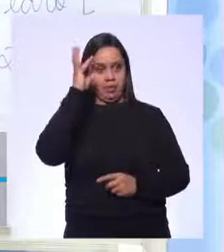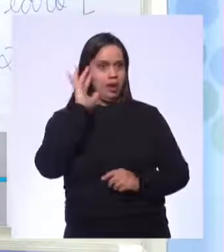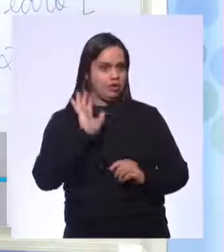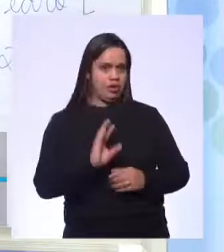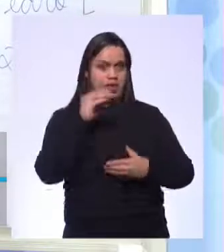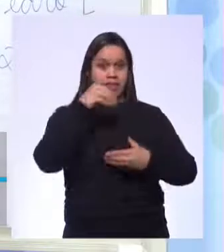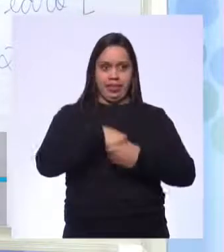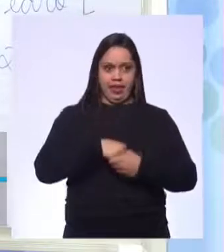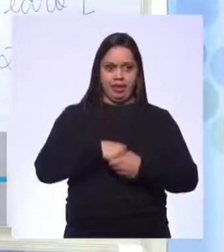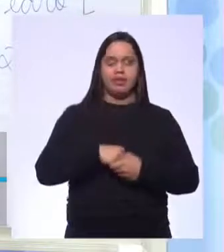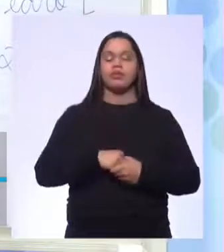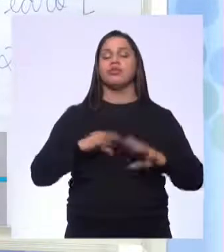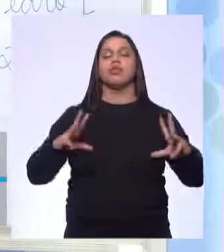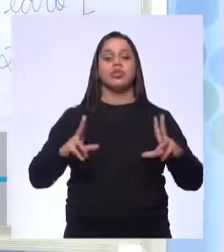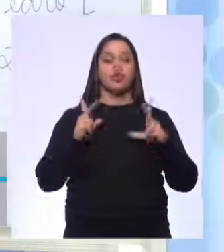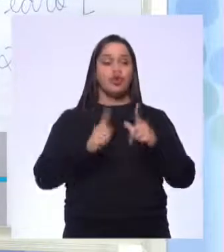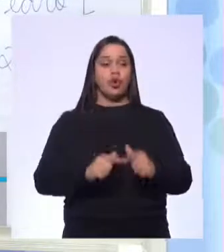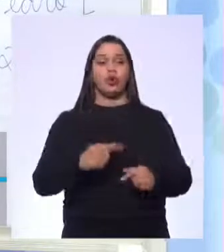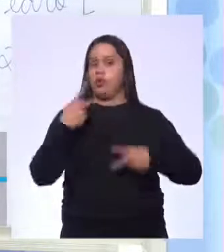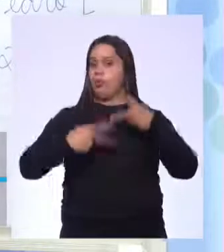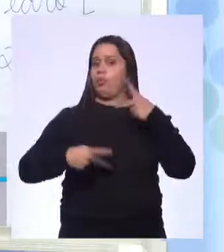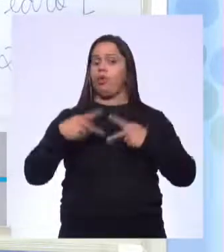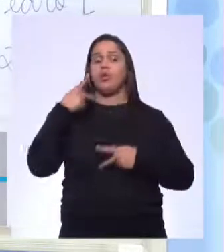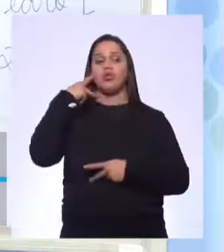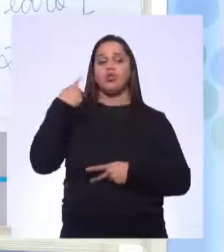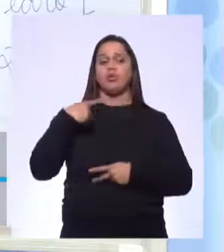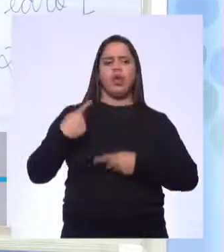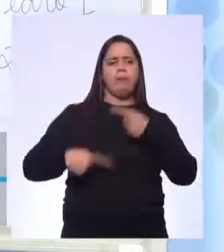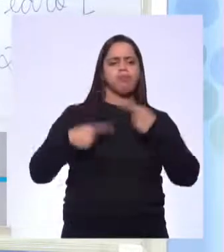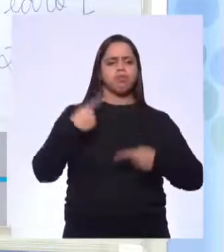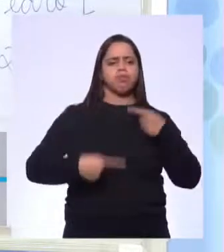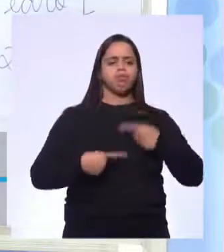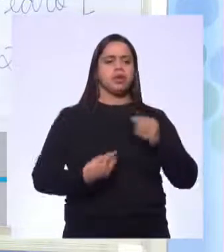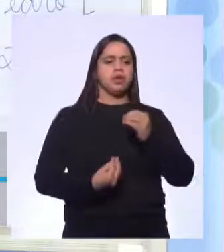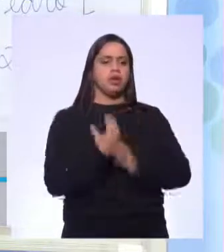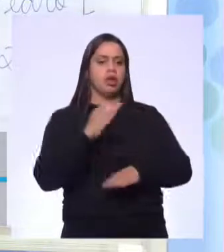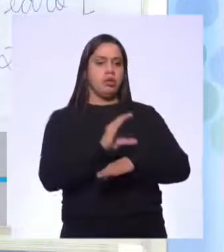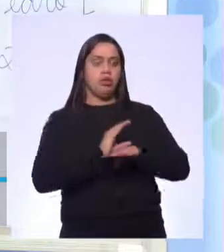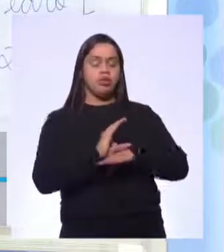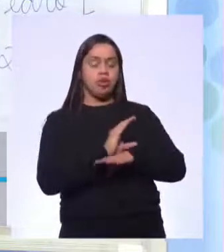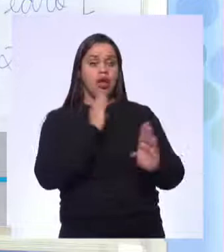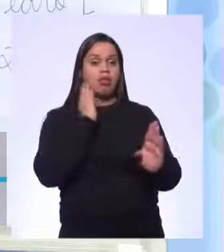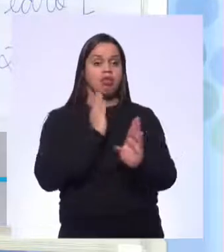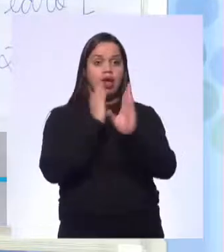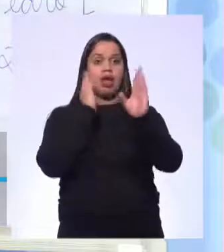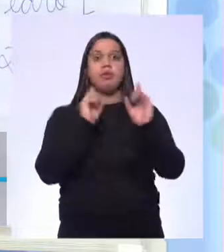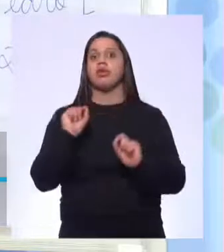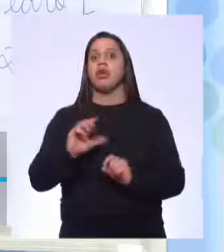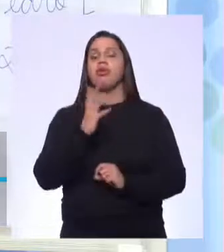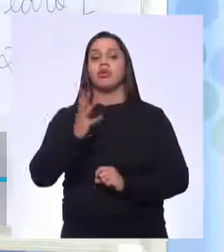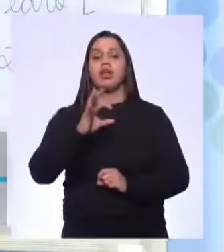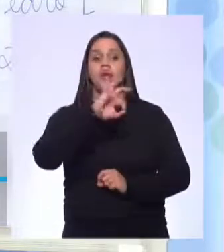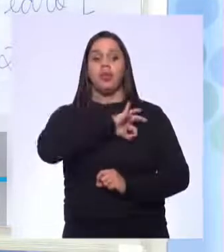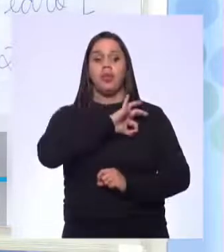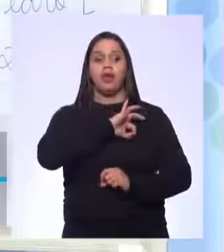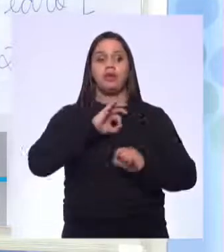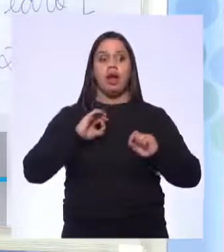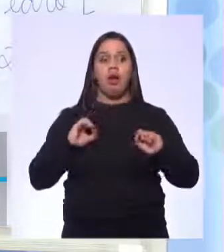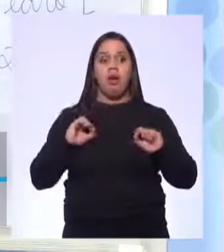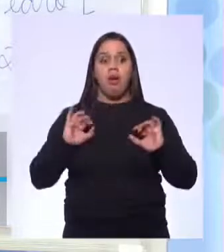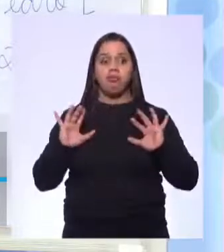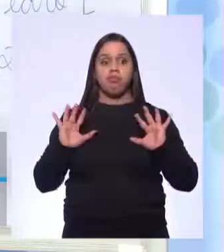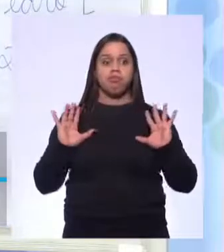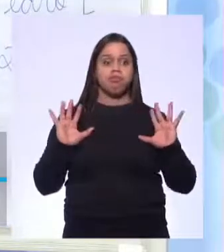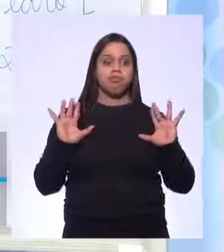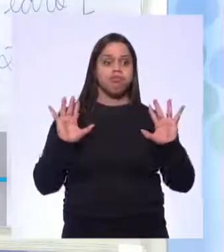dentro do prédio, estavam todos os políticos debatendo, criando uma constituição. De repente, os soldados começam a cercar o